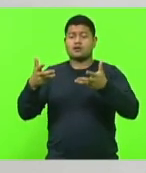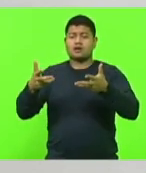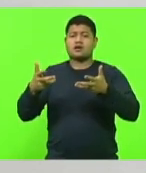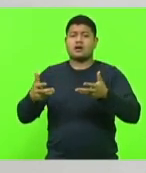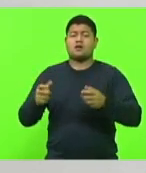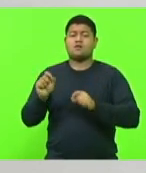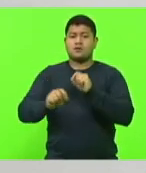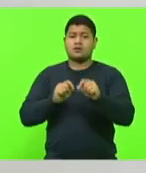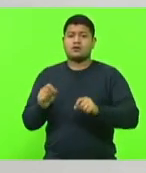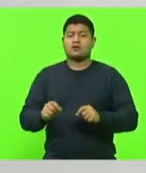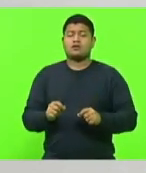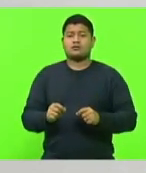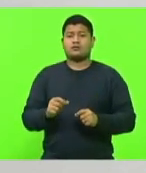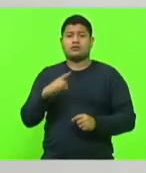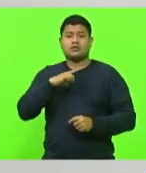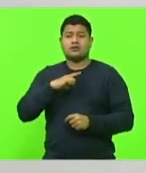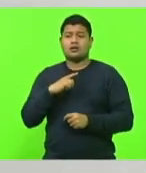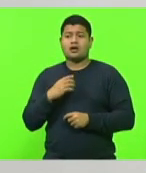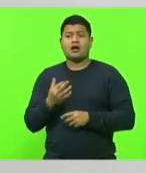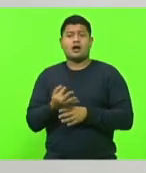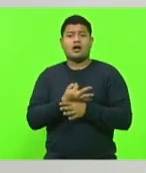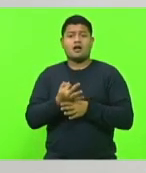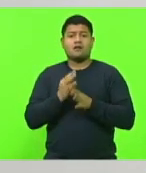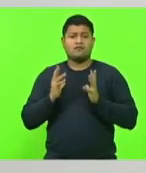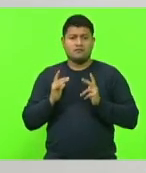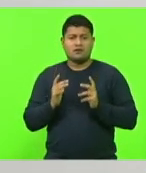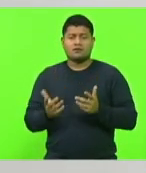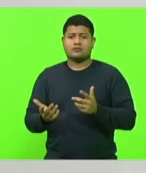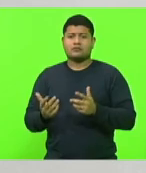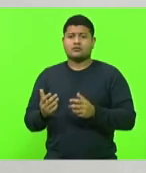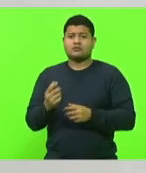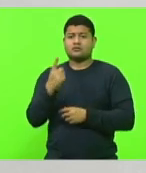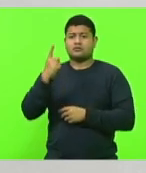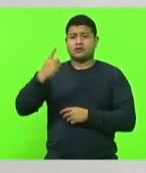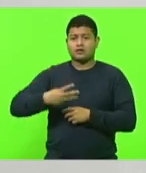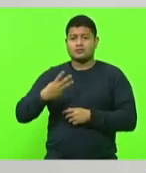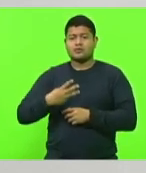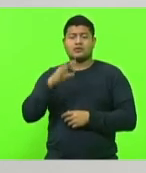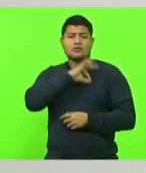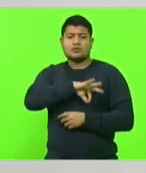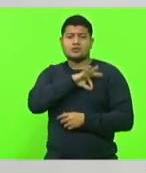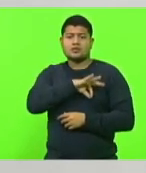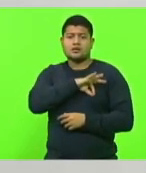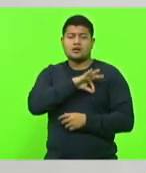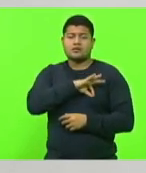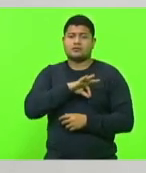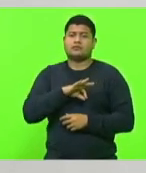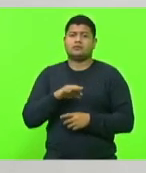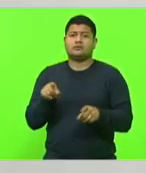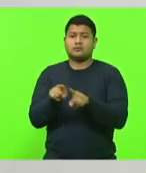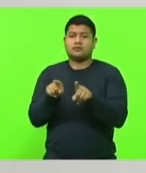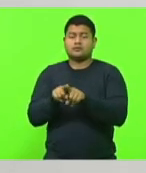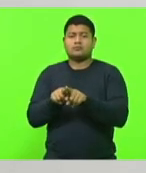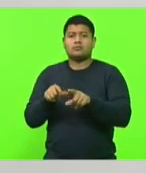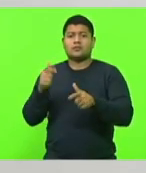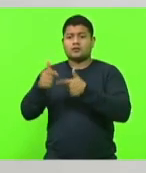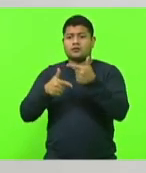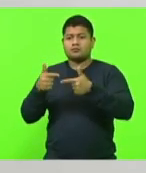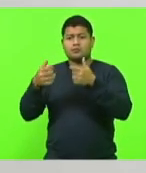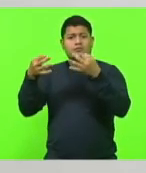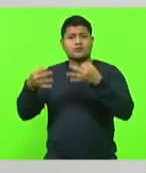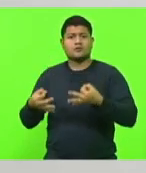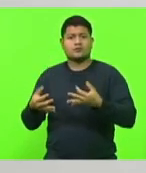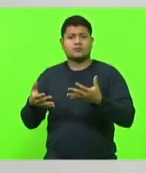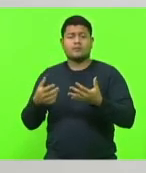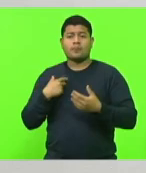de receber férias, 13º e condições dignas de trabalho. Agora, é o que eu sempre digo para o